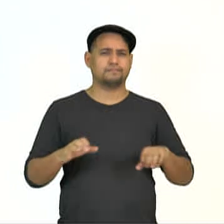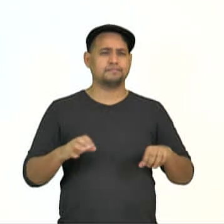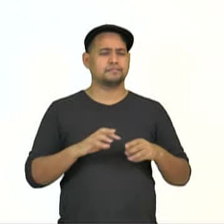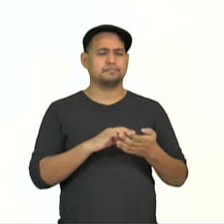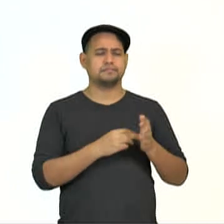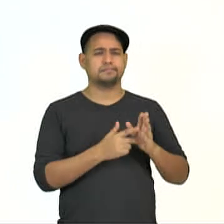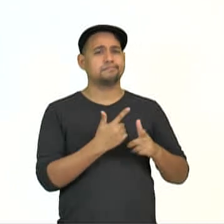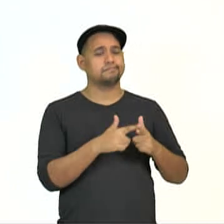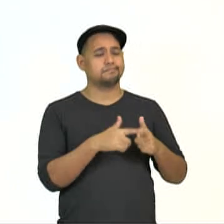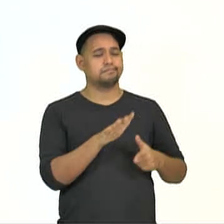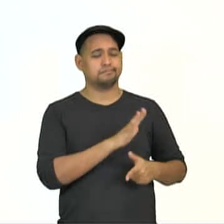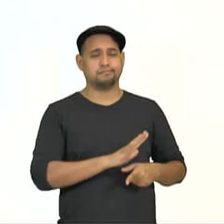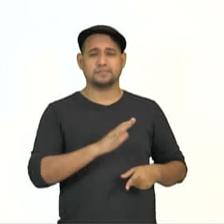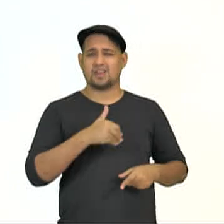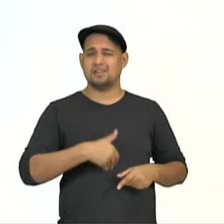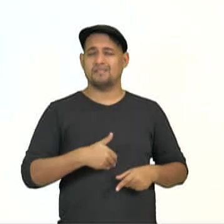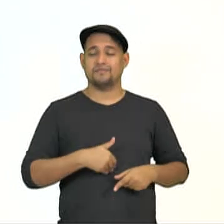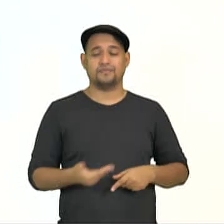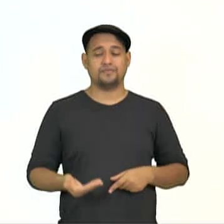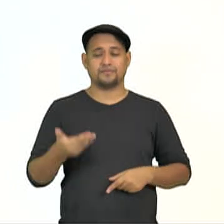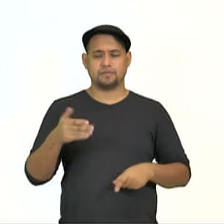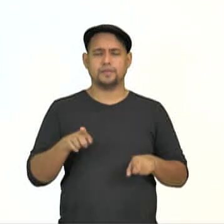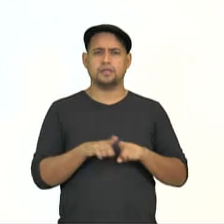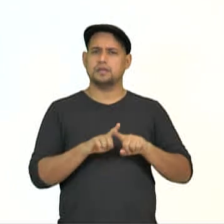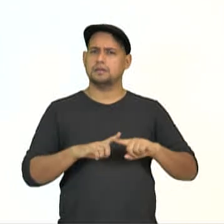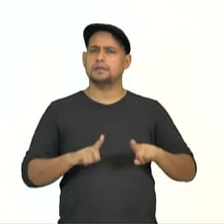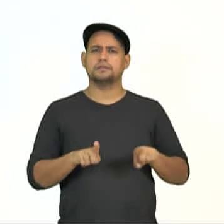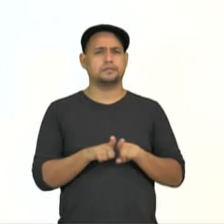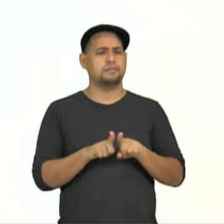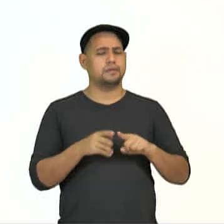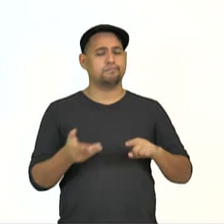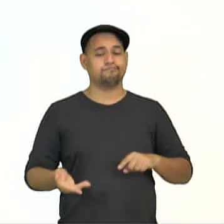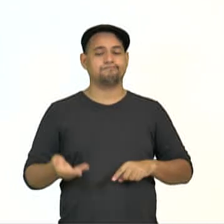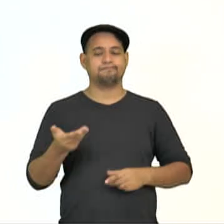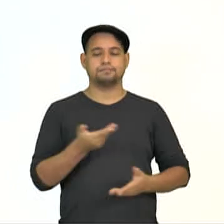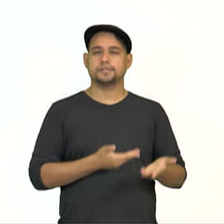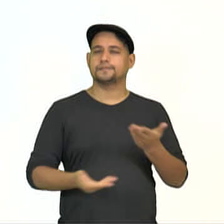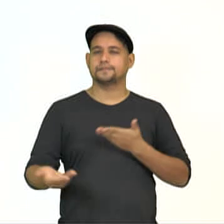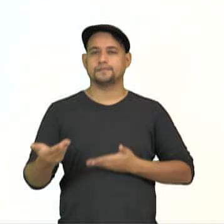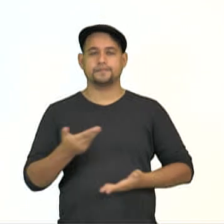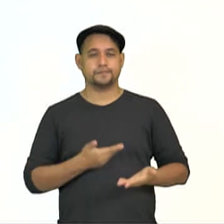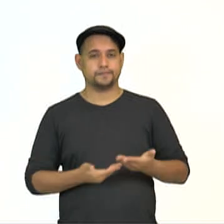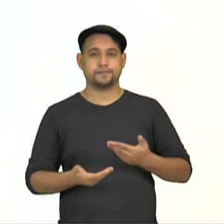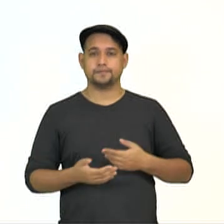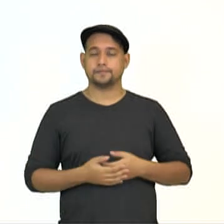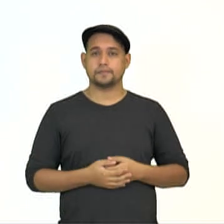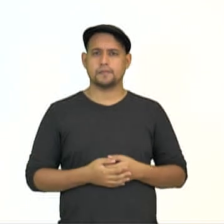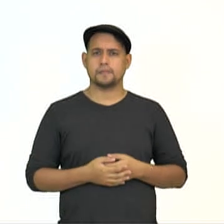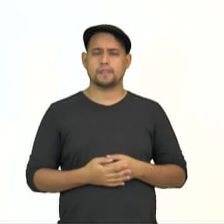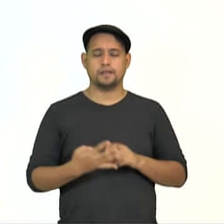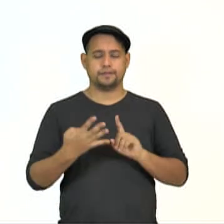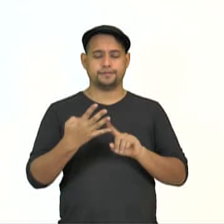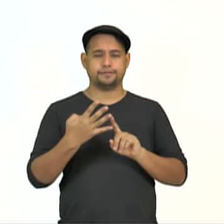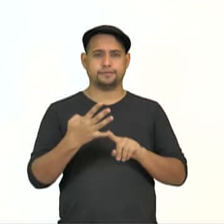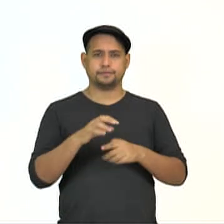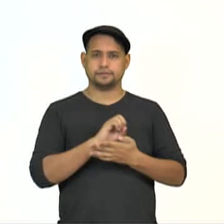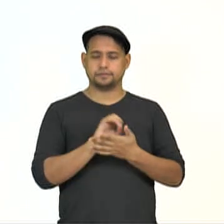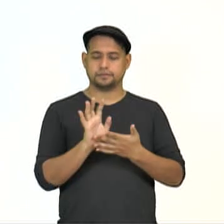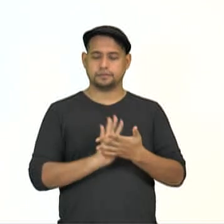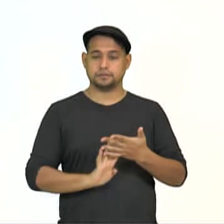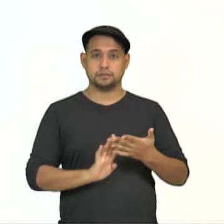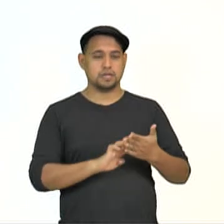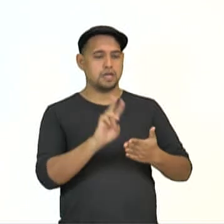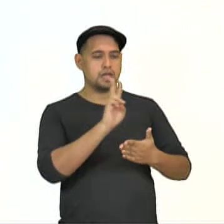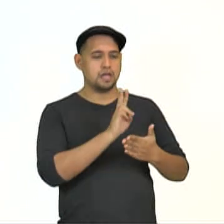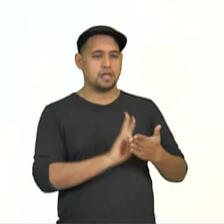uma problematização, o aumento da fome, porém ali também aumentou a solidariedade. Quarta atividade,